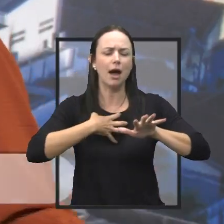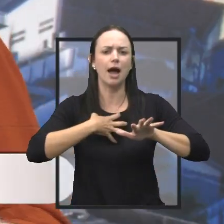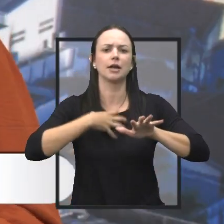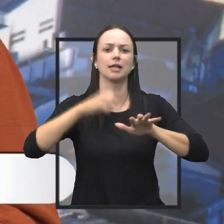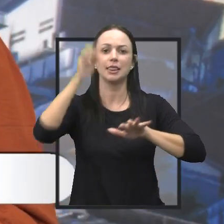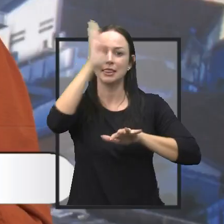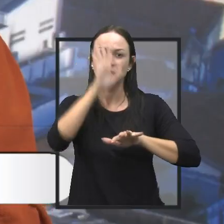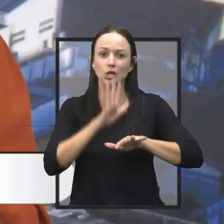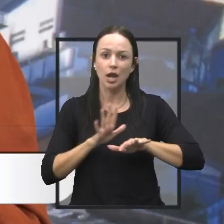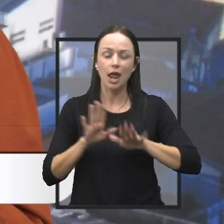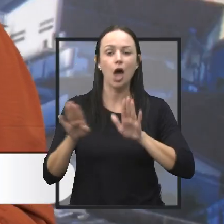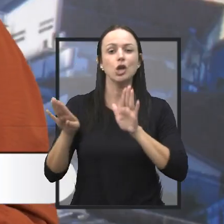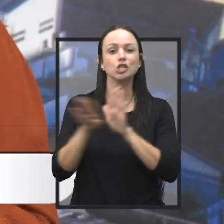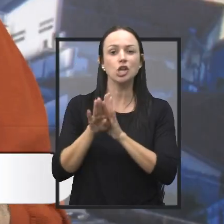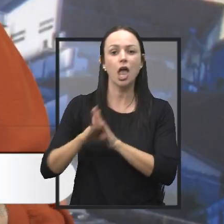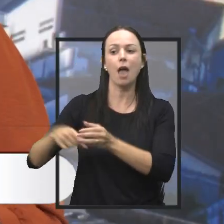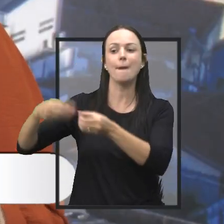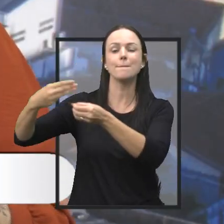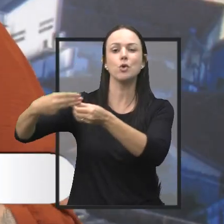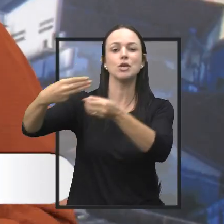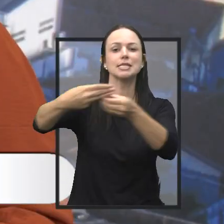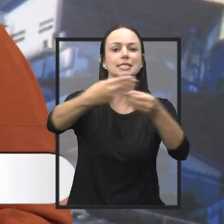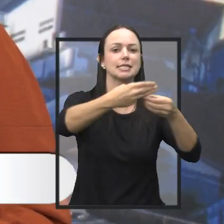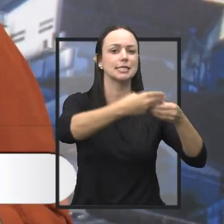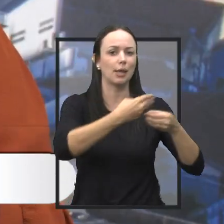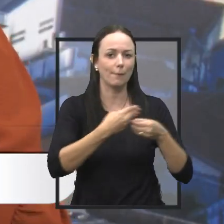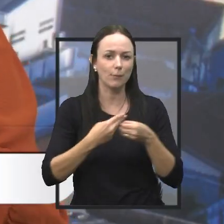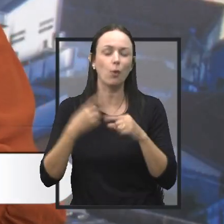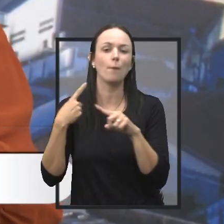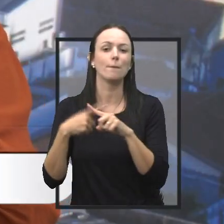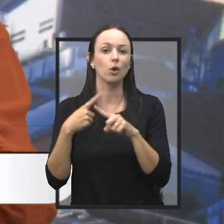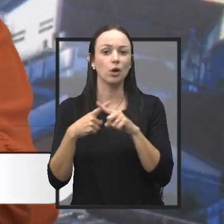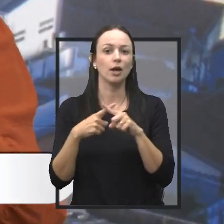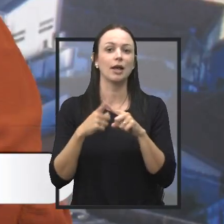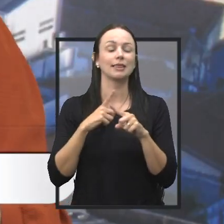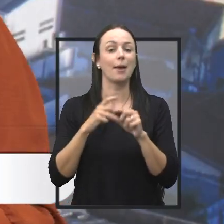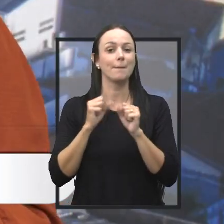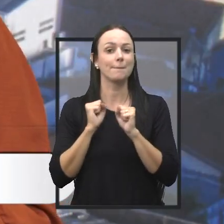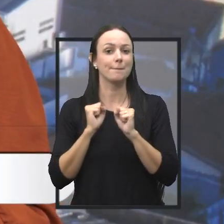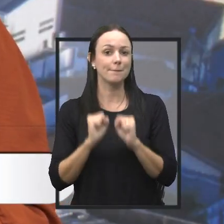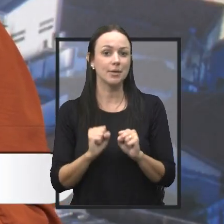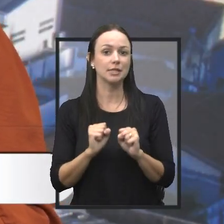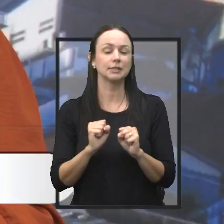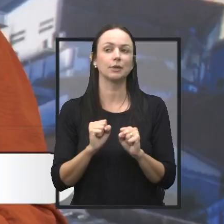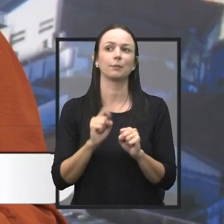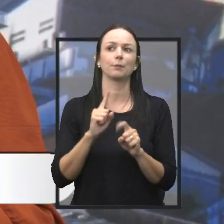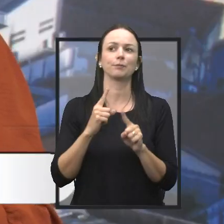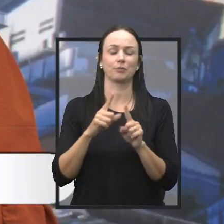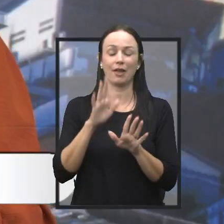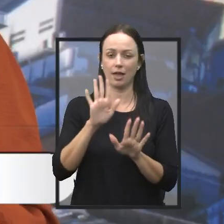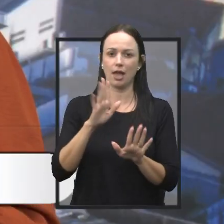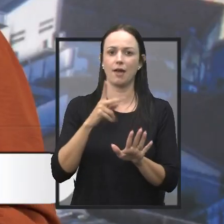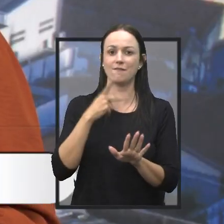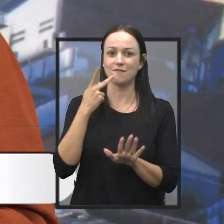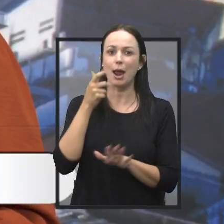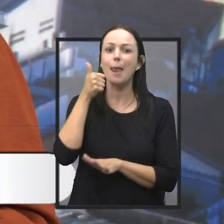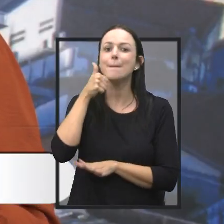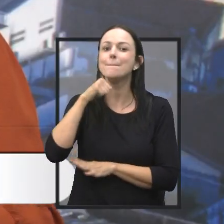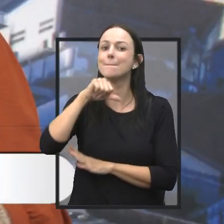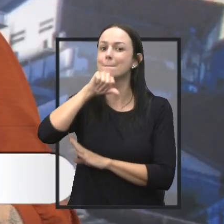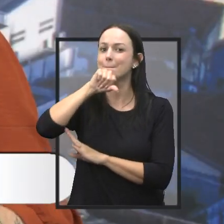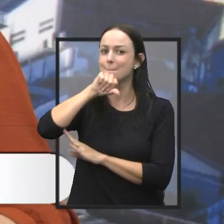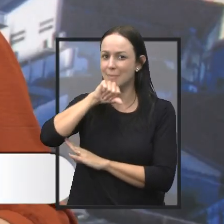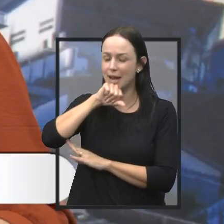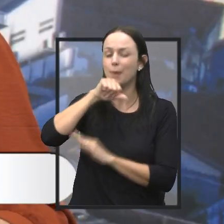vindo dos municípios, que é o quê? A possibilidade de... Nós falamos as mães, Ângelo, porque a franca